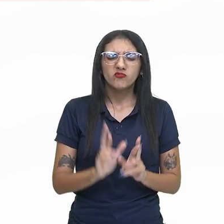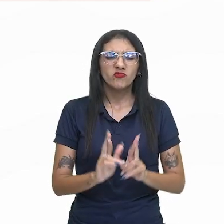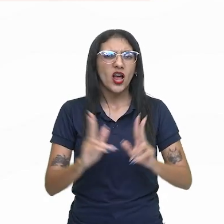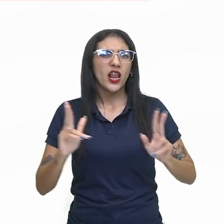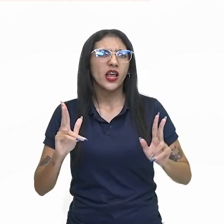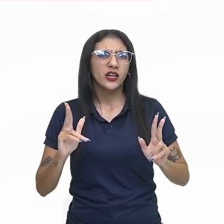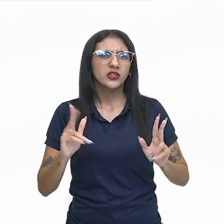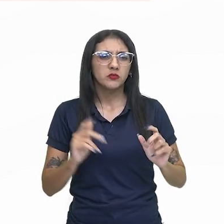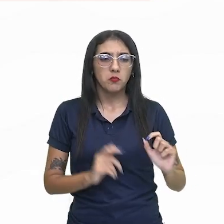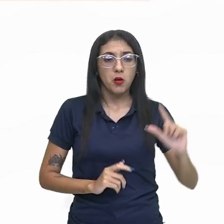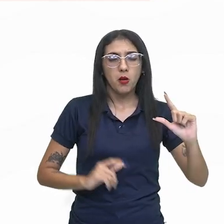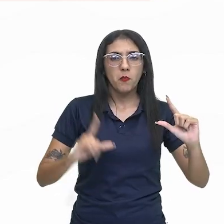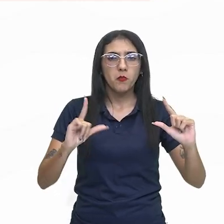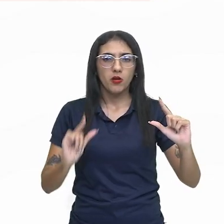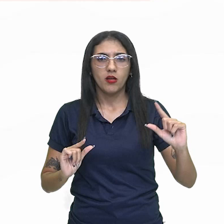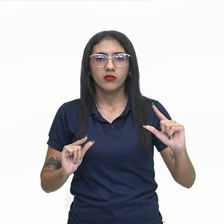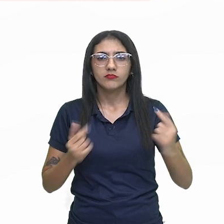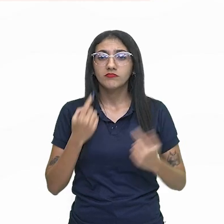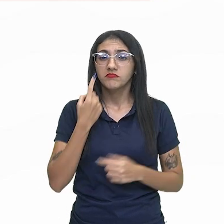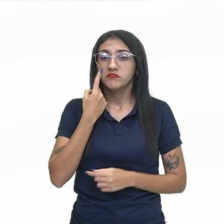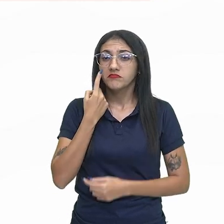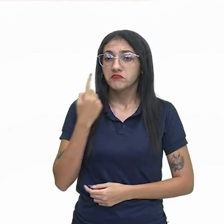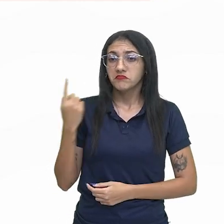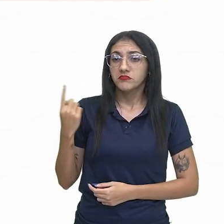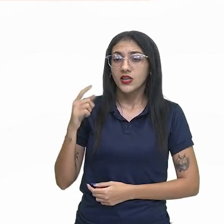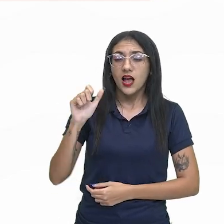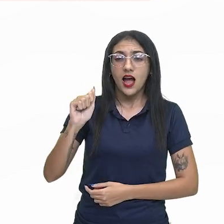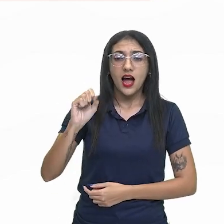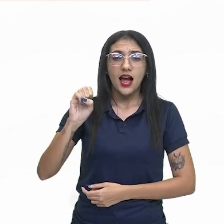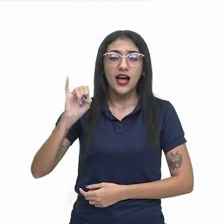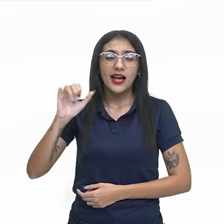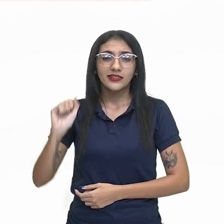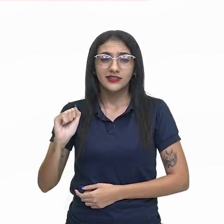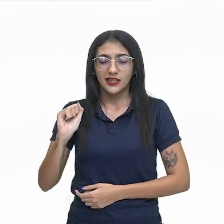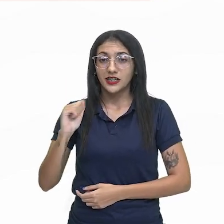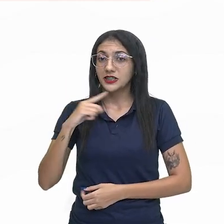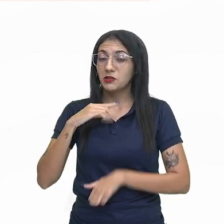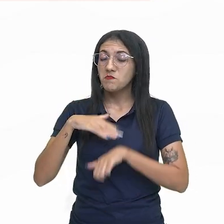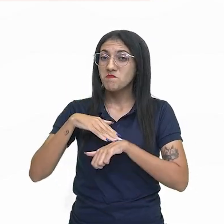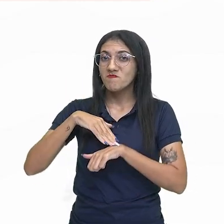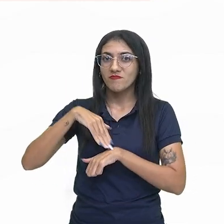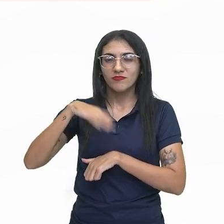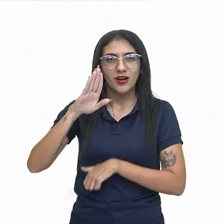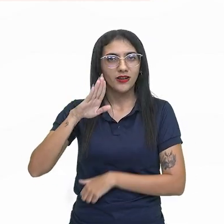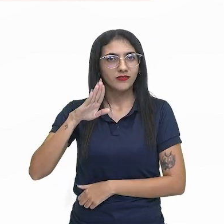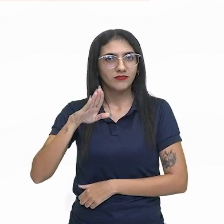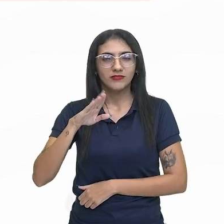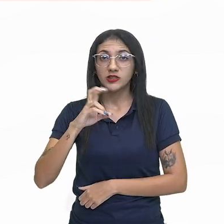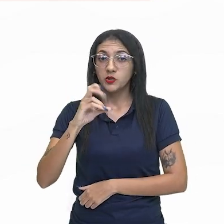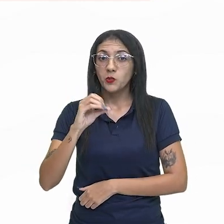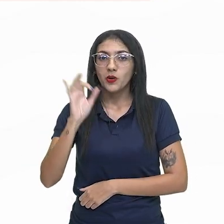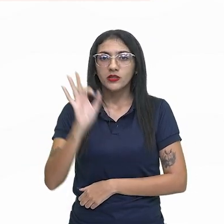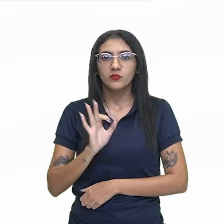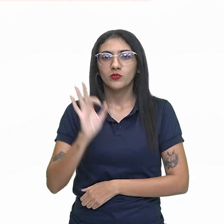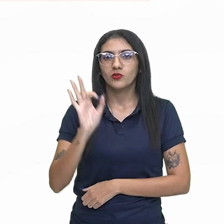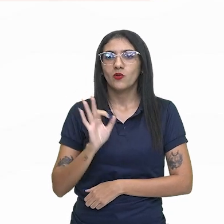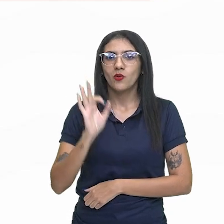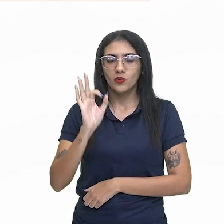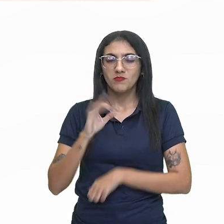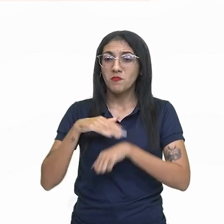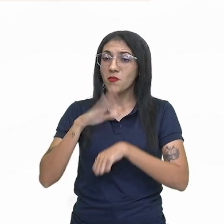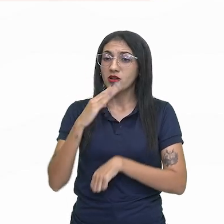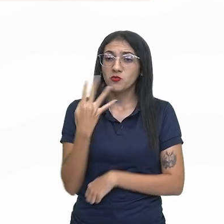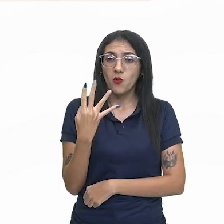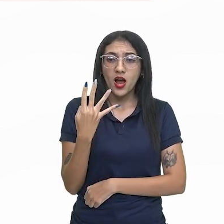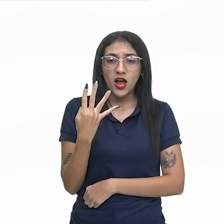outras. Olha só, o continente asiático tem mais da metade dessas pessoas vivendo. Mais de 4 bilhões